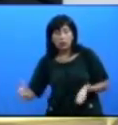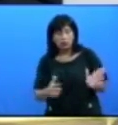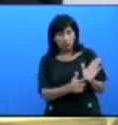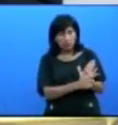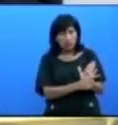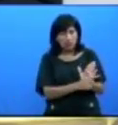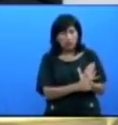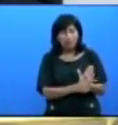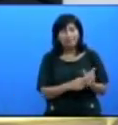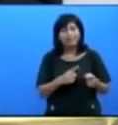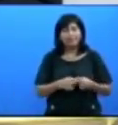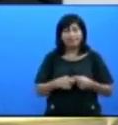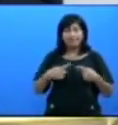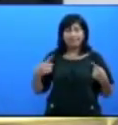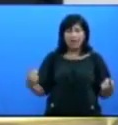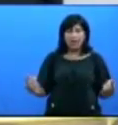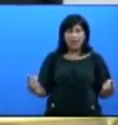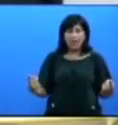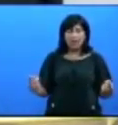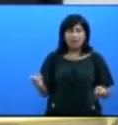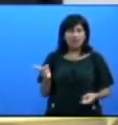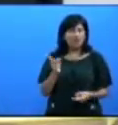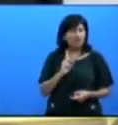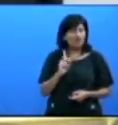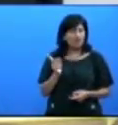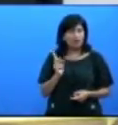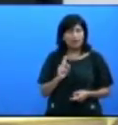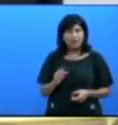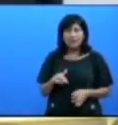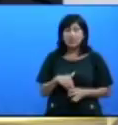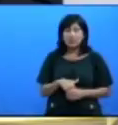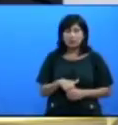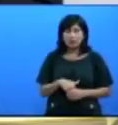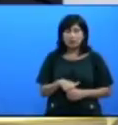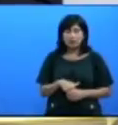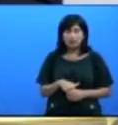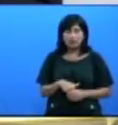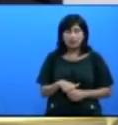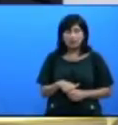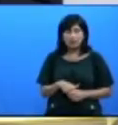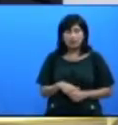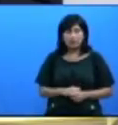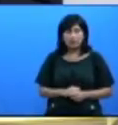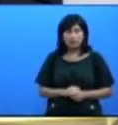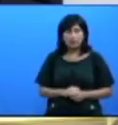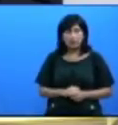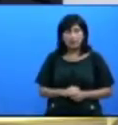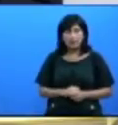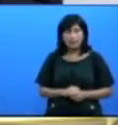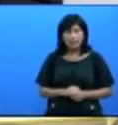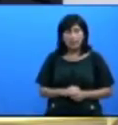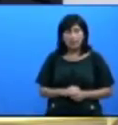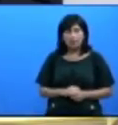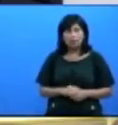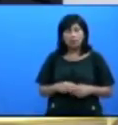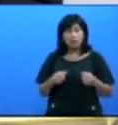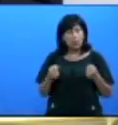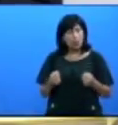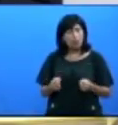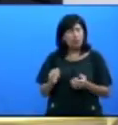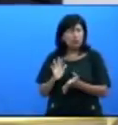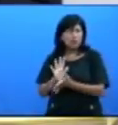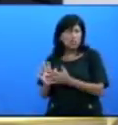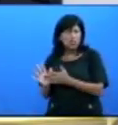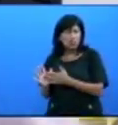eu estou me abstendo, porque eu não tenho outro caminho. Eu poderia dar uma saidinha do plenário